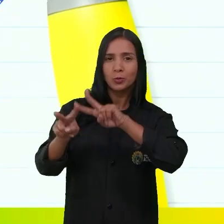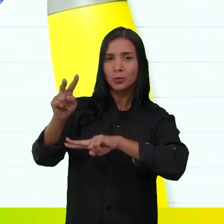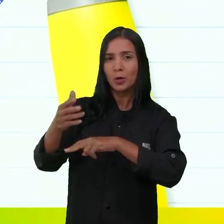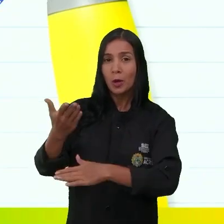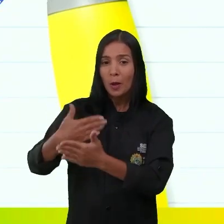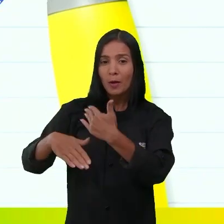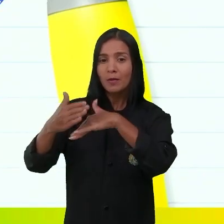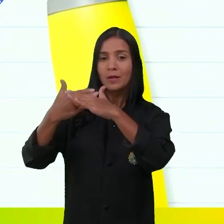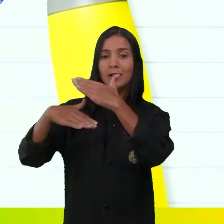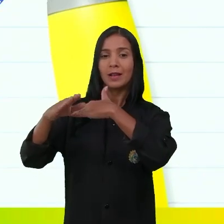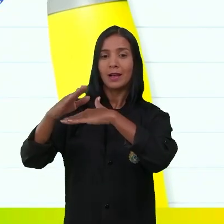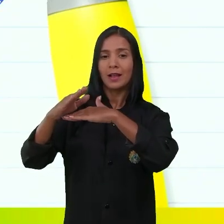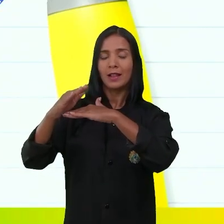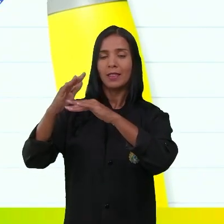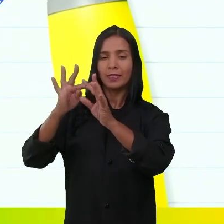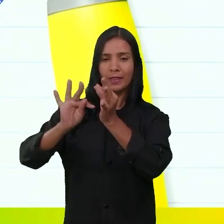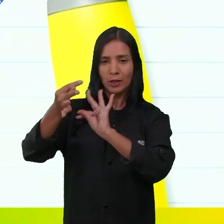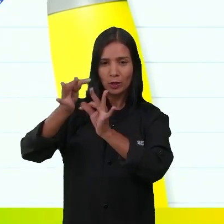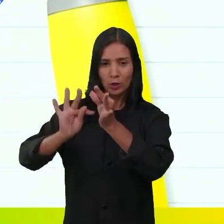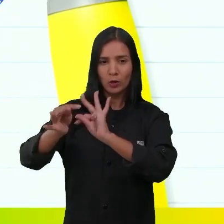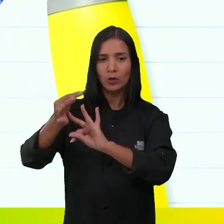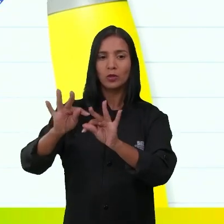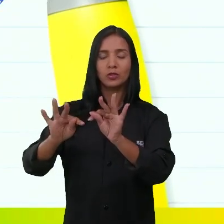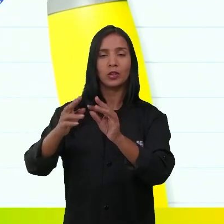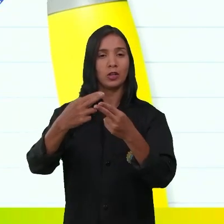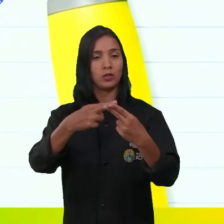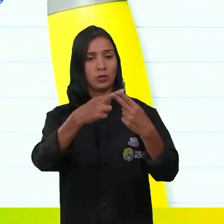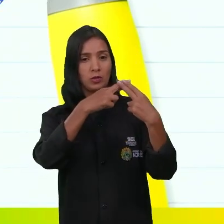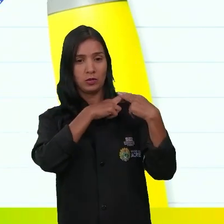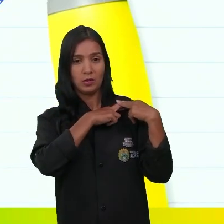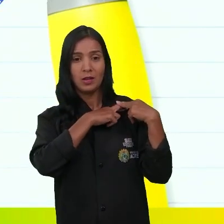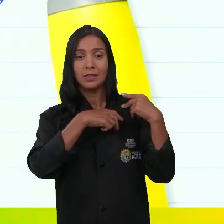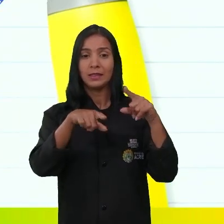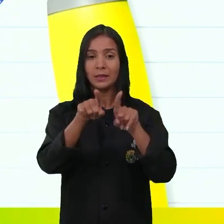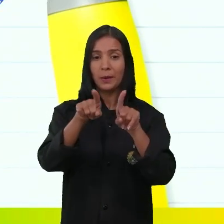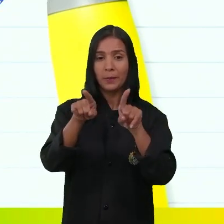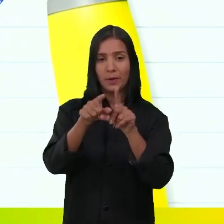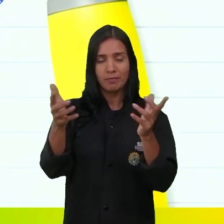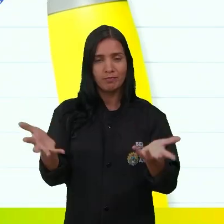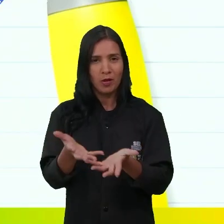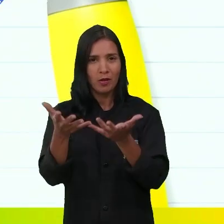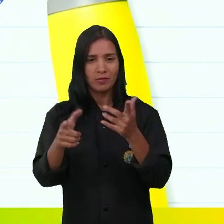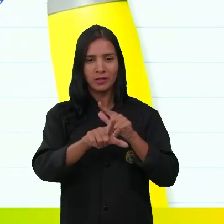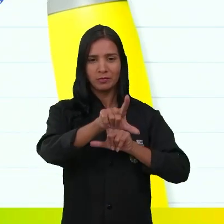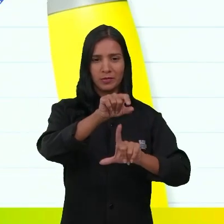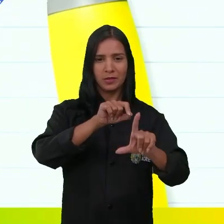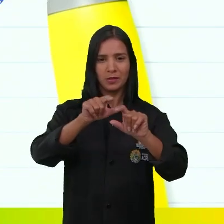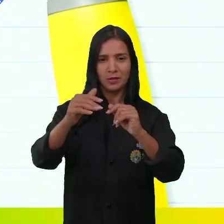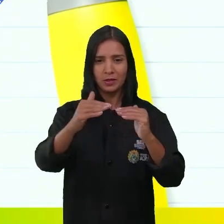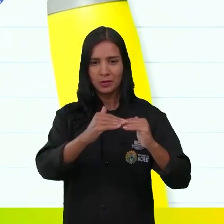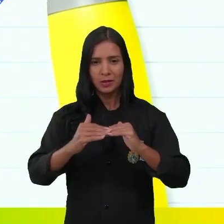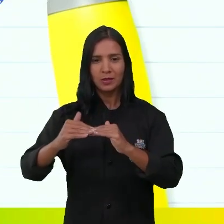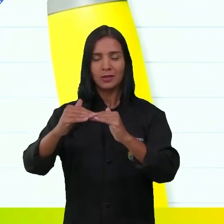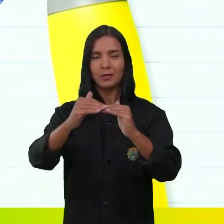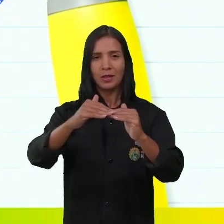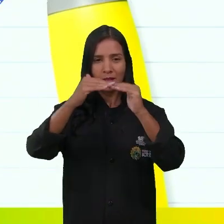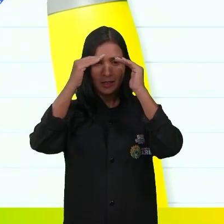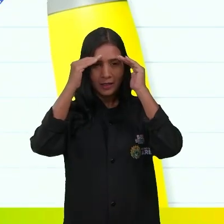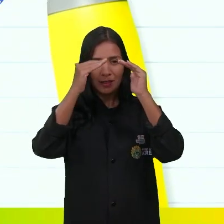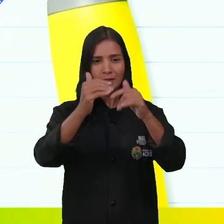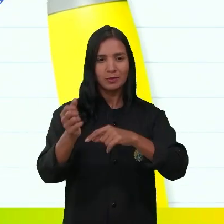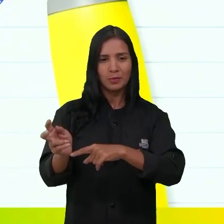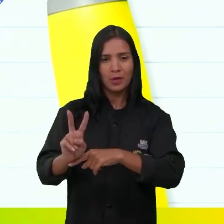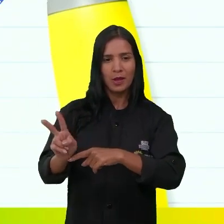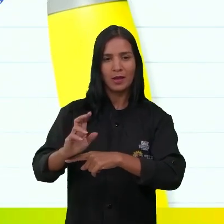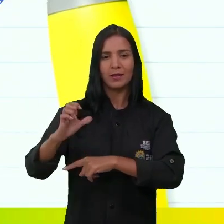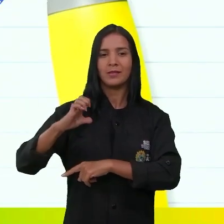forma responsável, promovendo decisões equilibradas que respeitem valores éticos e